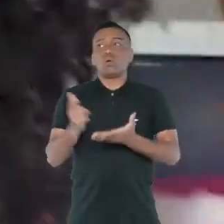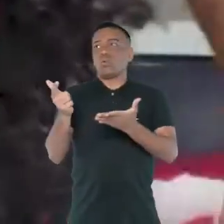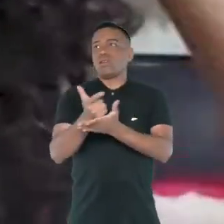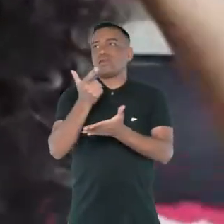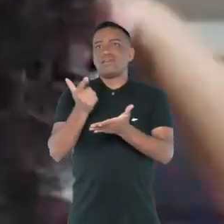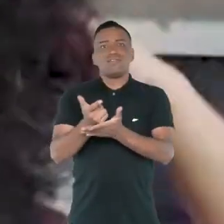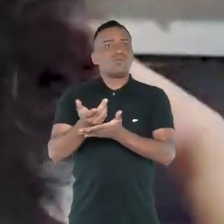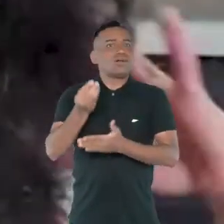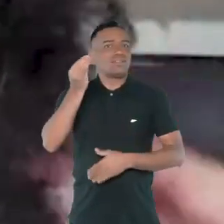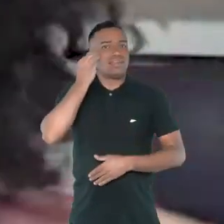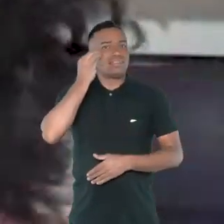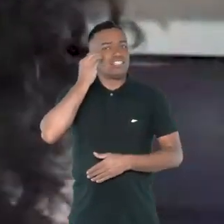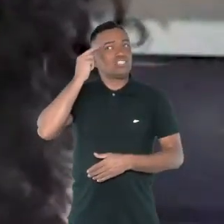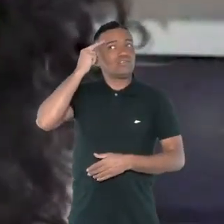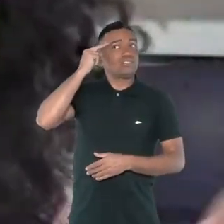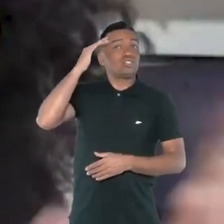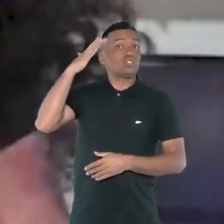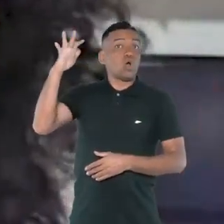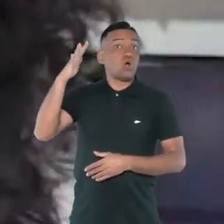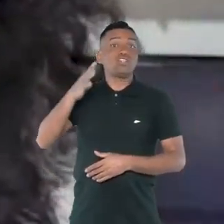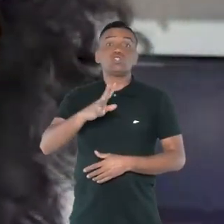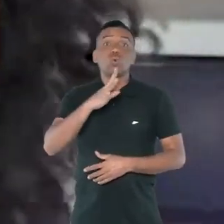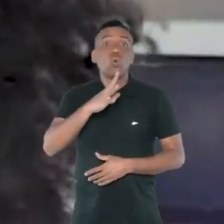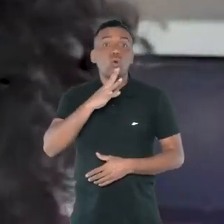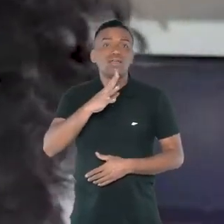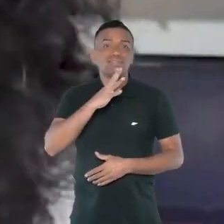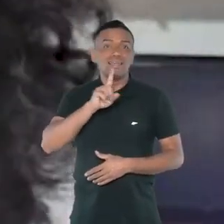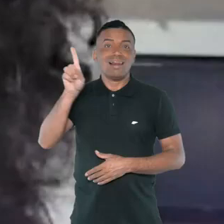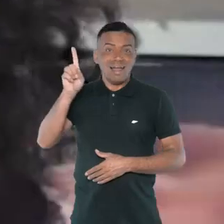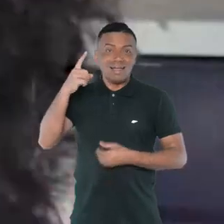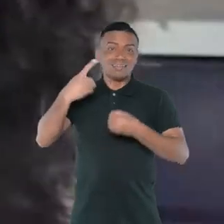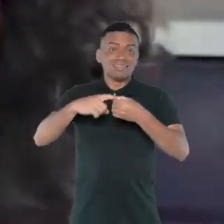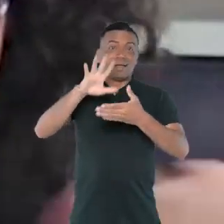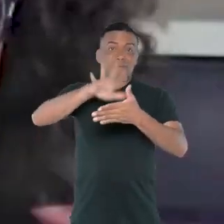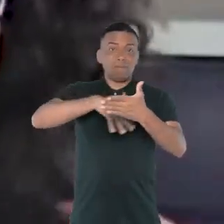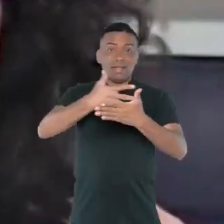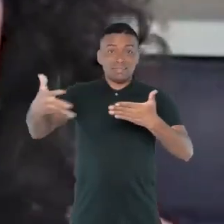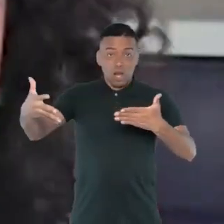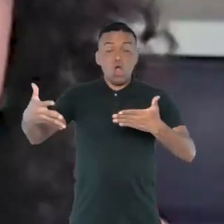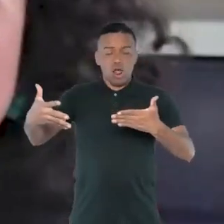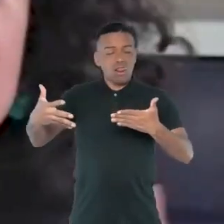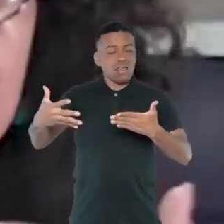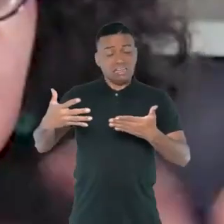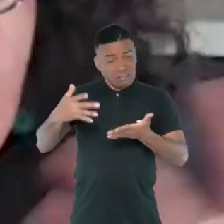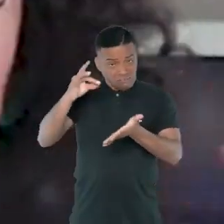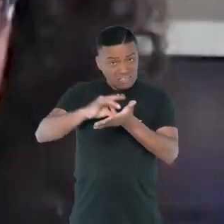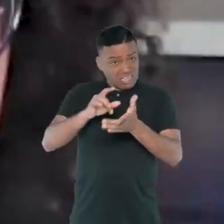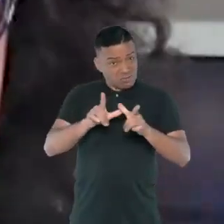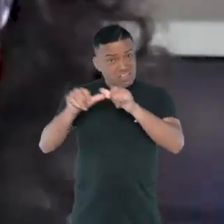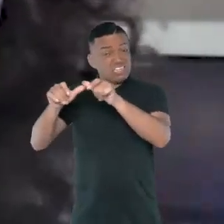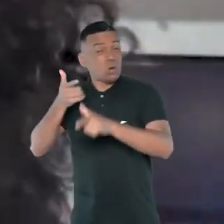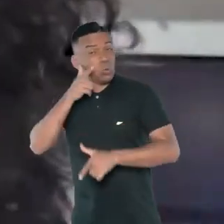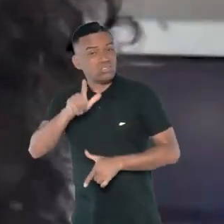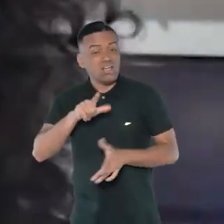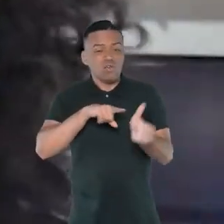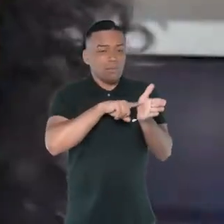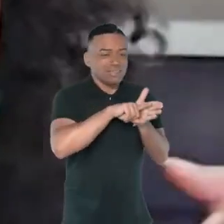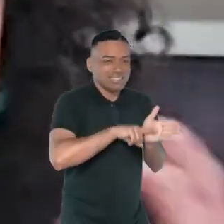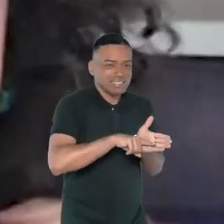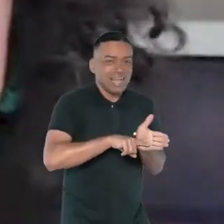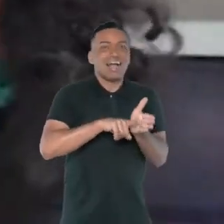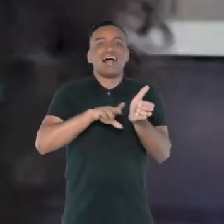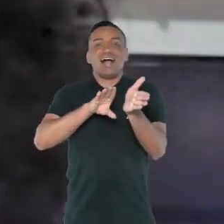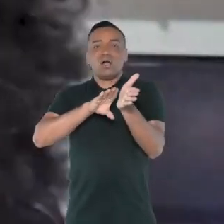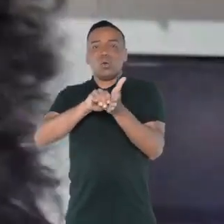vou. Aí o livro, ele era meio que uma tentativa de realizar esse sonho para mim. Já que não tinha como eu ir, né, para Barcelona